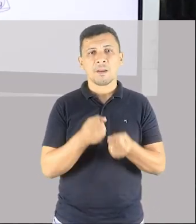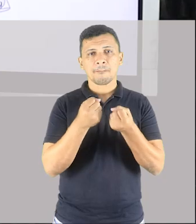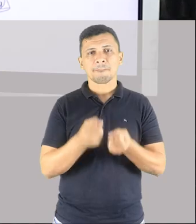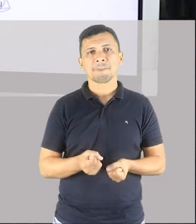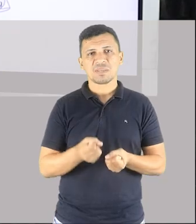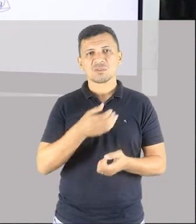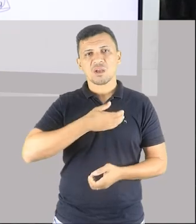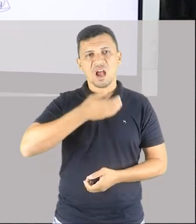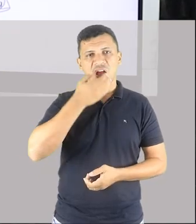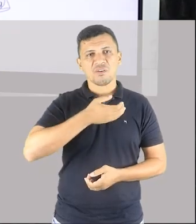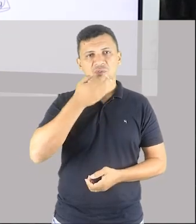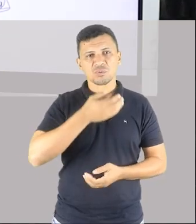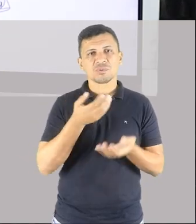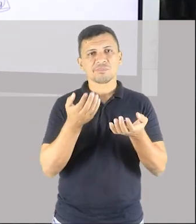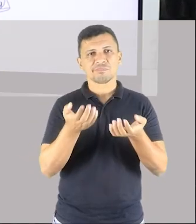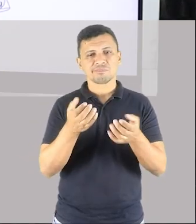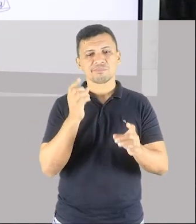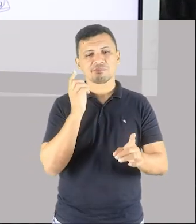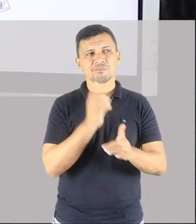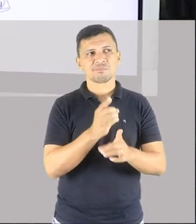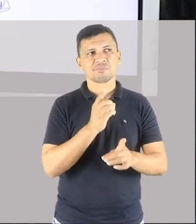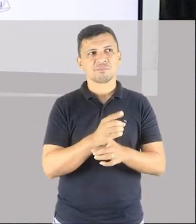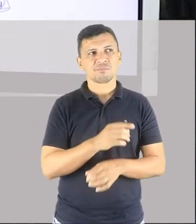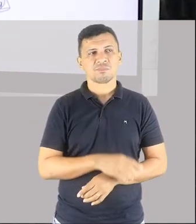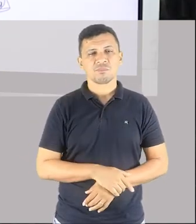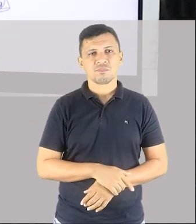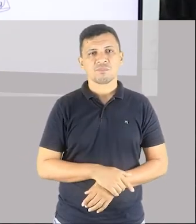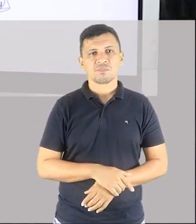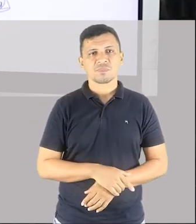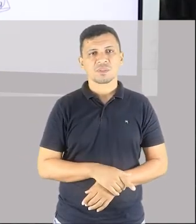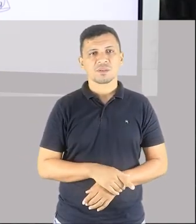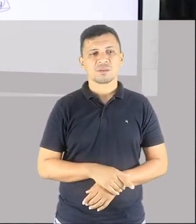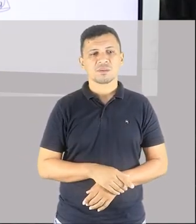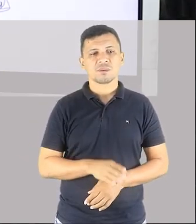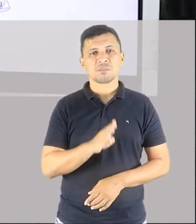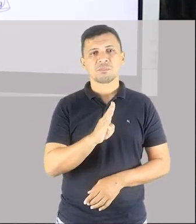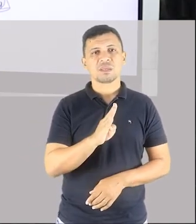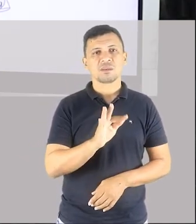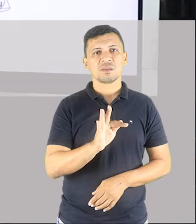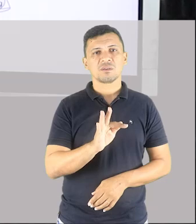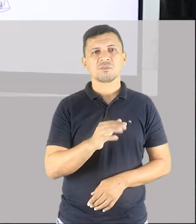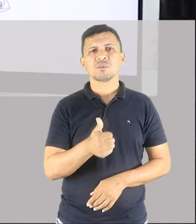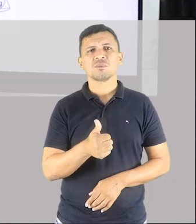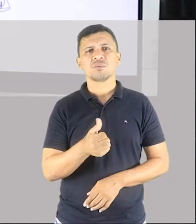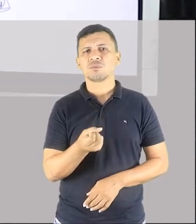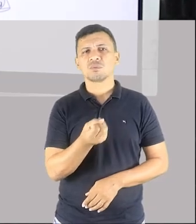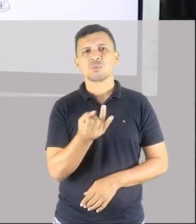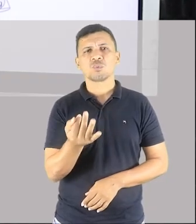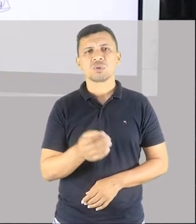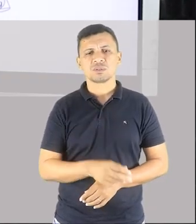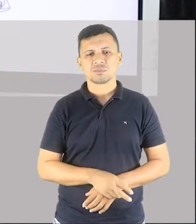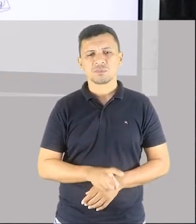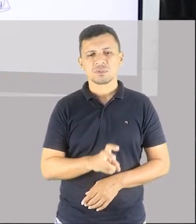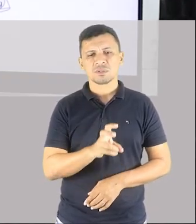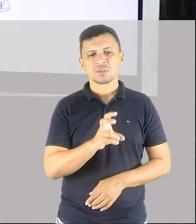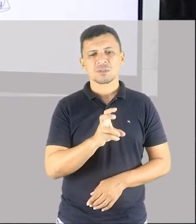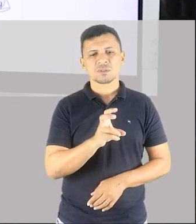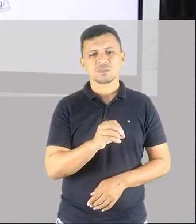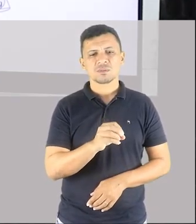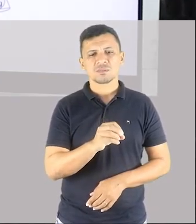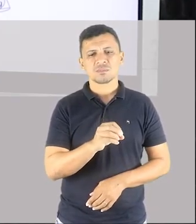saber. O braço da força 1 é esse valor bem aqui, ó. Olha lá na tela, 50